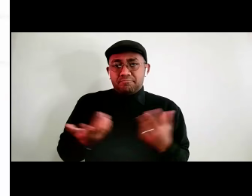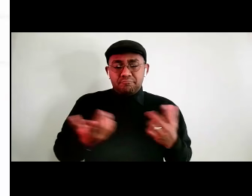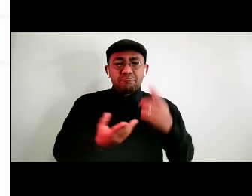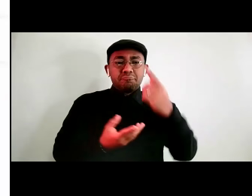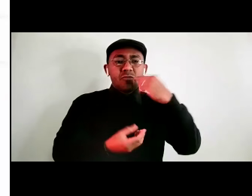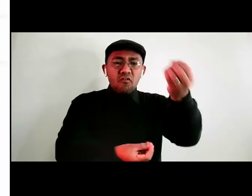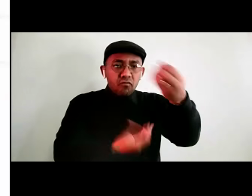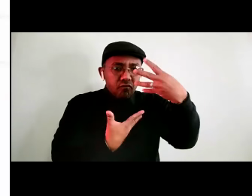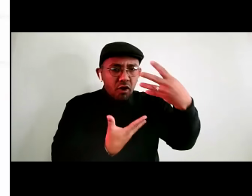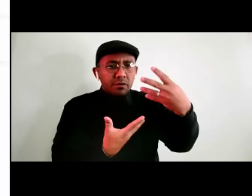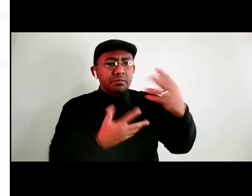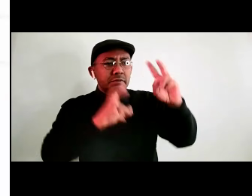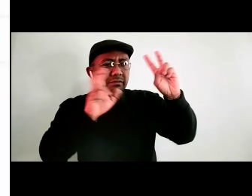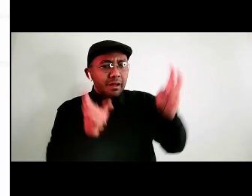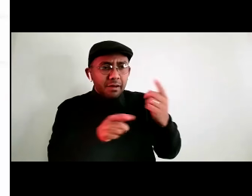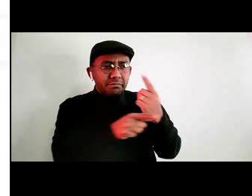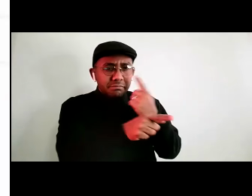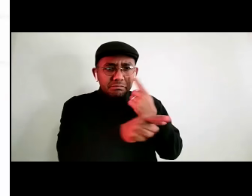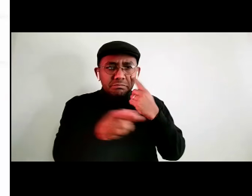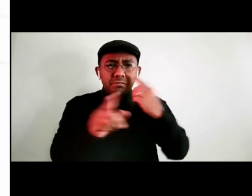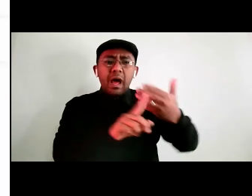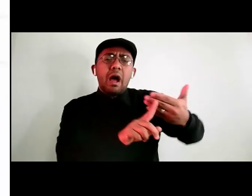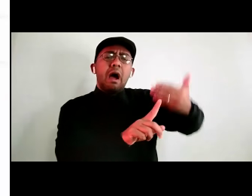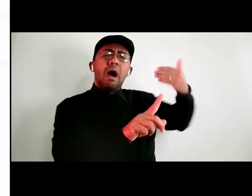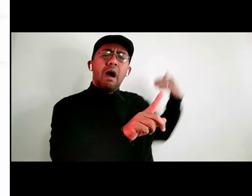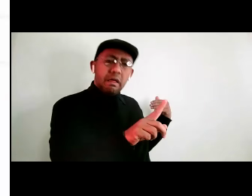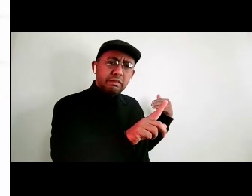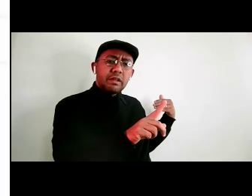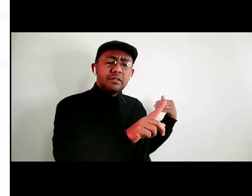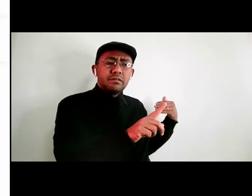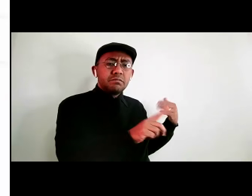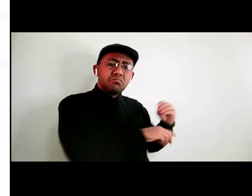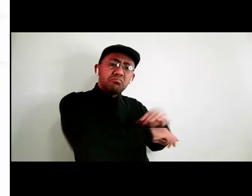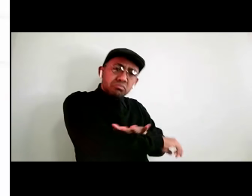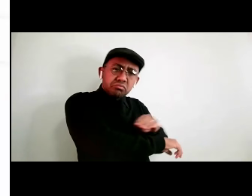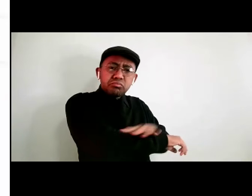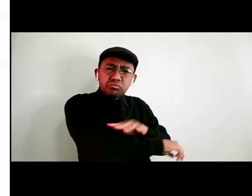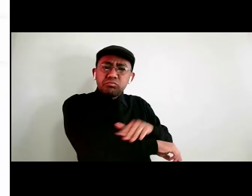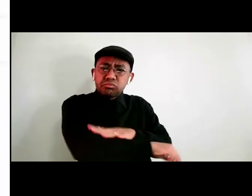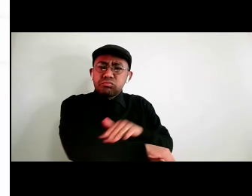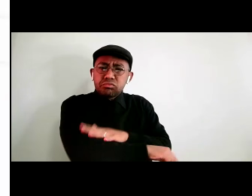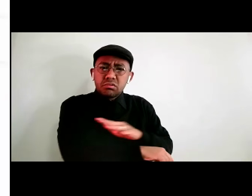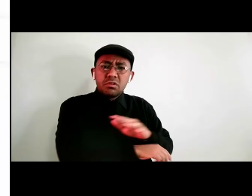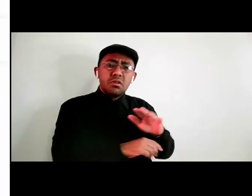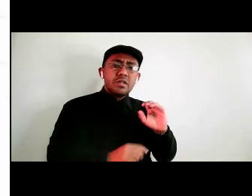com relação a surtos anteriores é que o número reprodutivo básico,